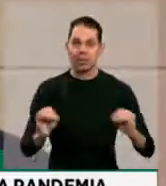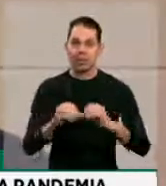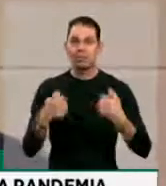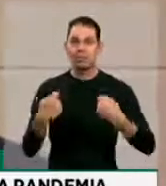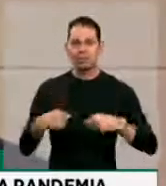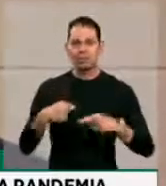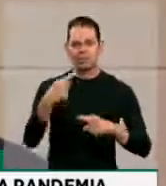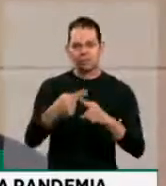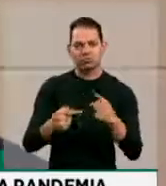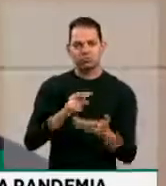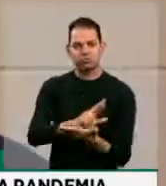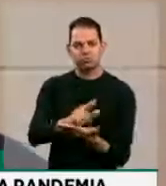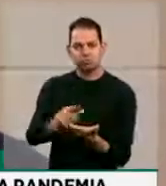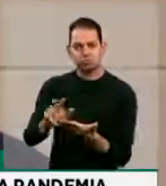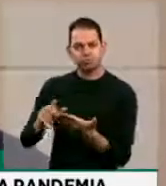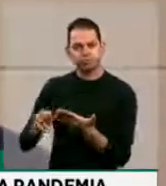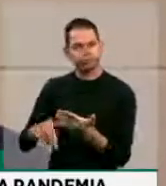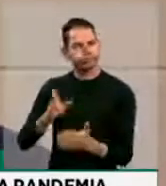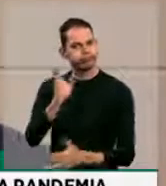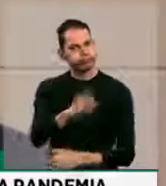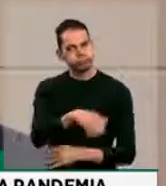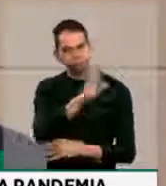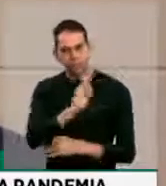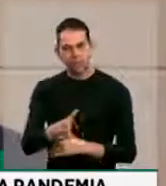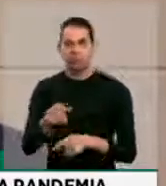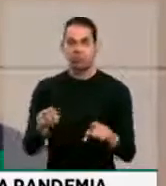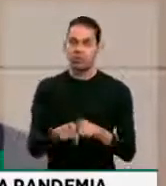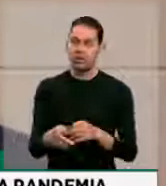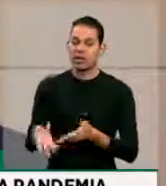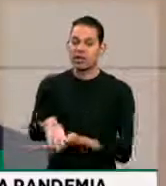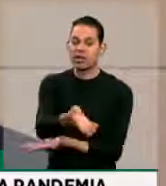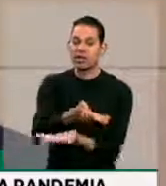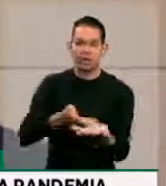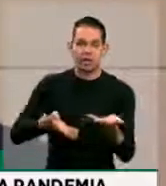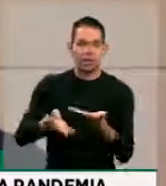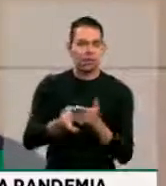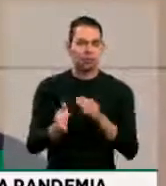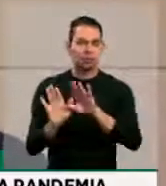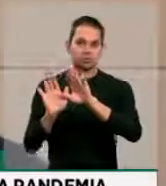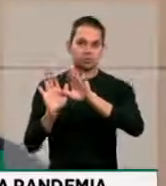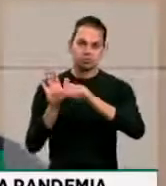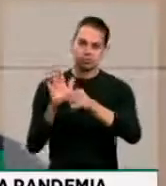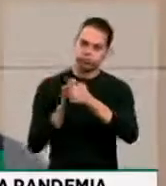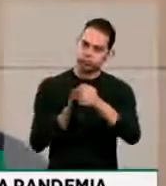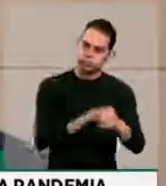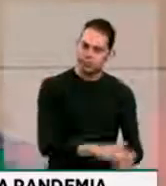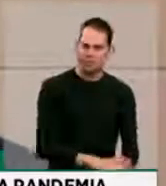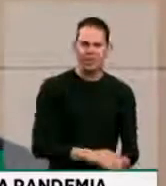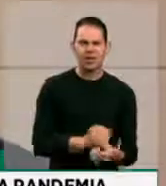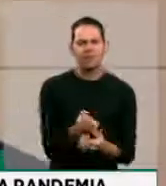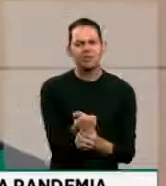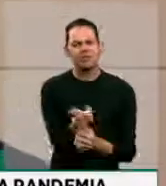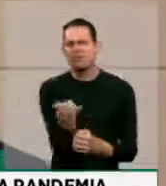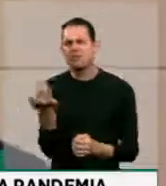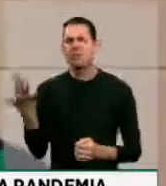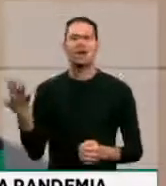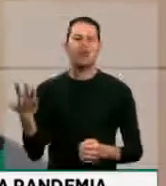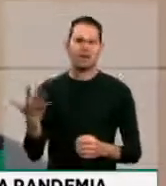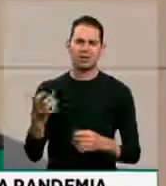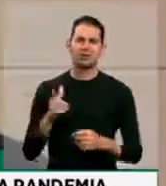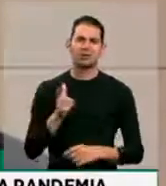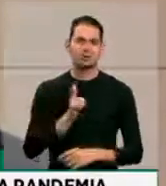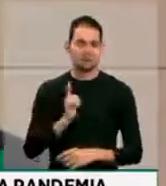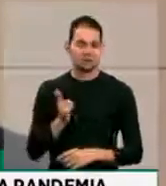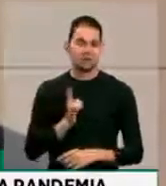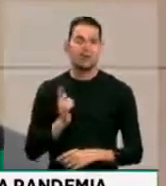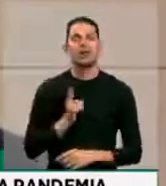vetos e é preciso articulação para derrubá-los também. São vários, eu poderia citar vários outros pelos quais